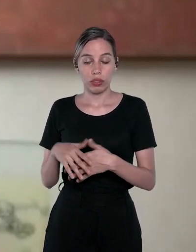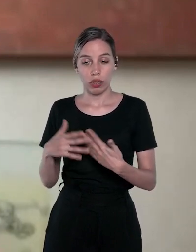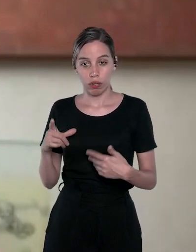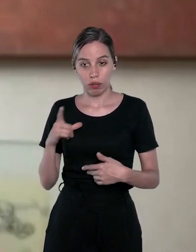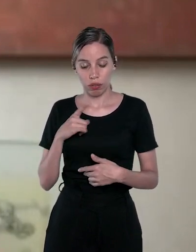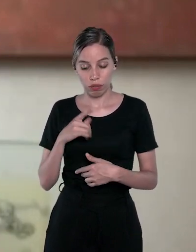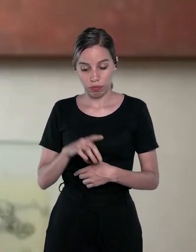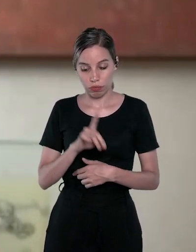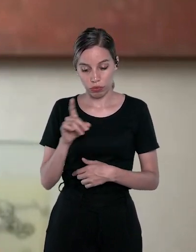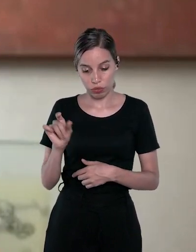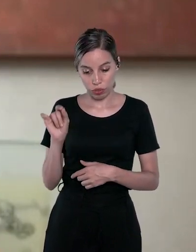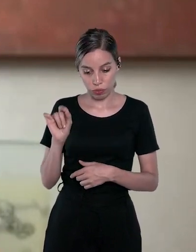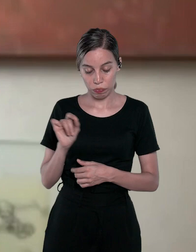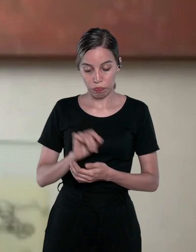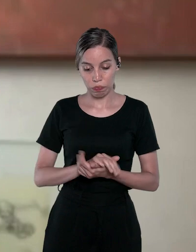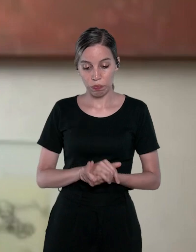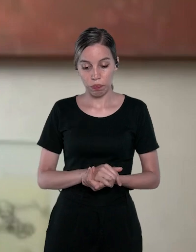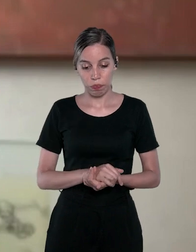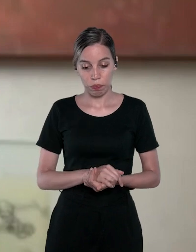a Divinópolis